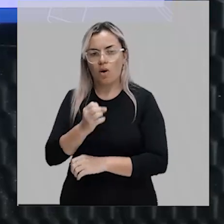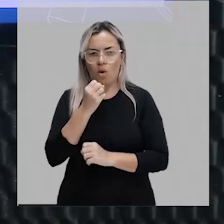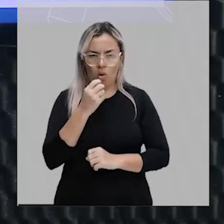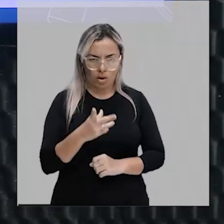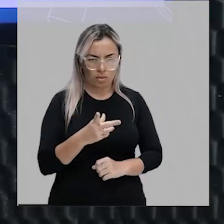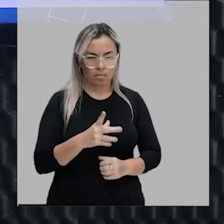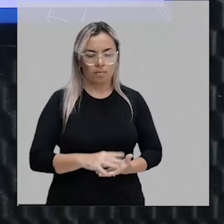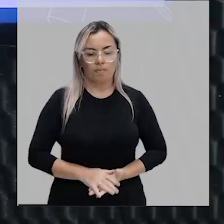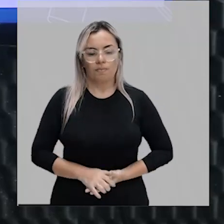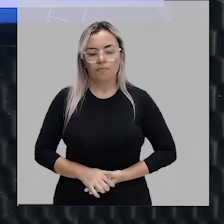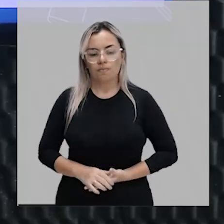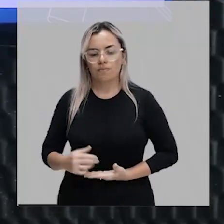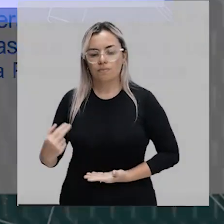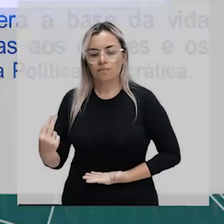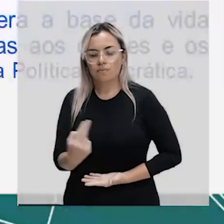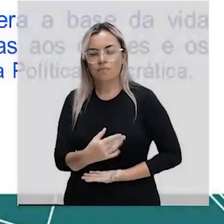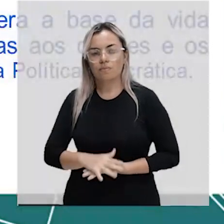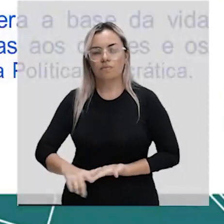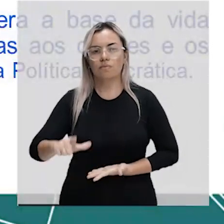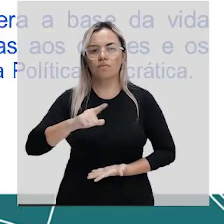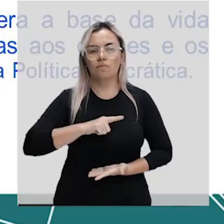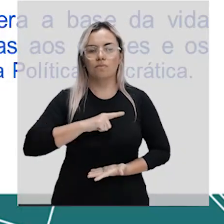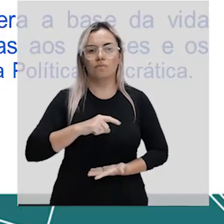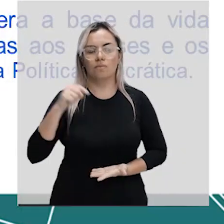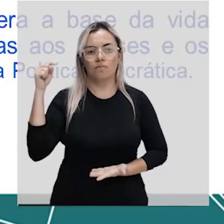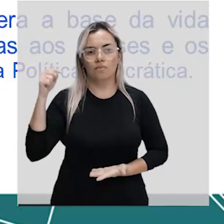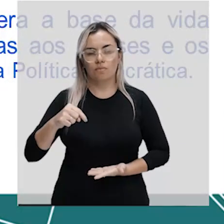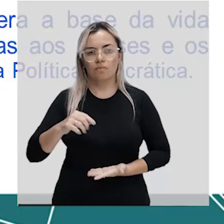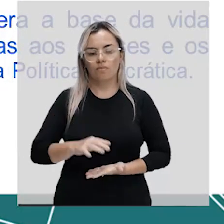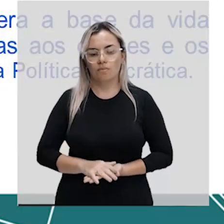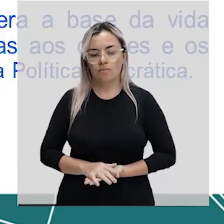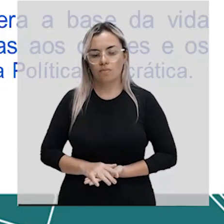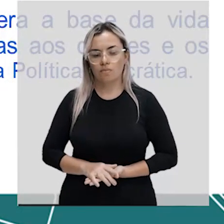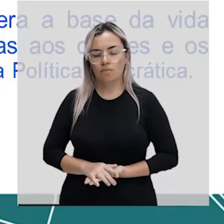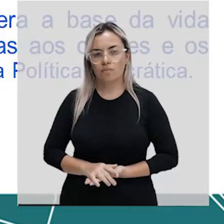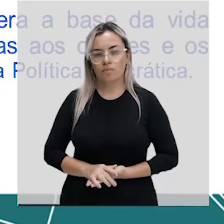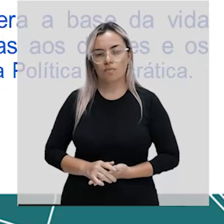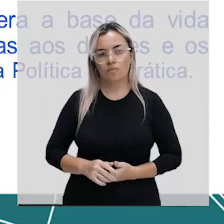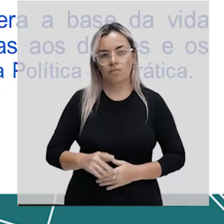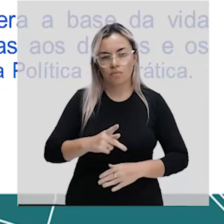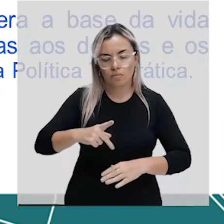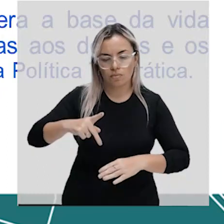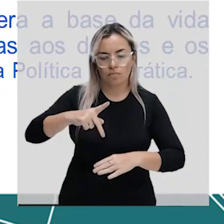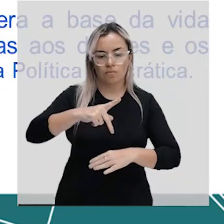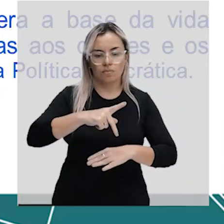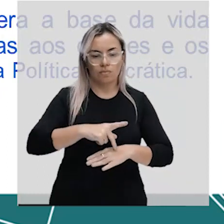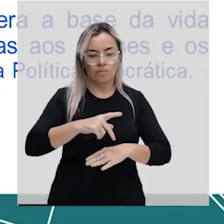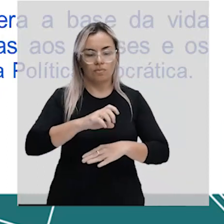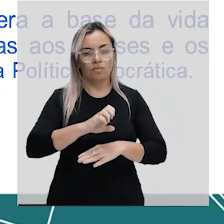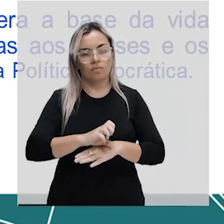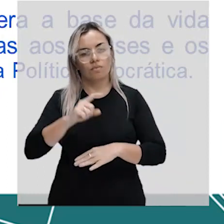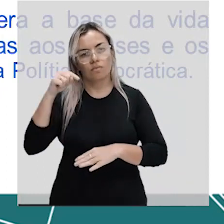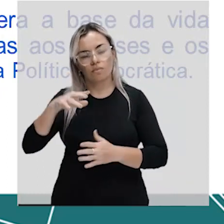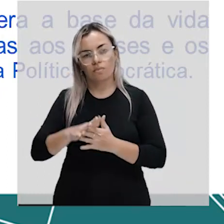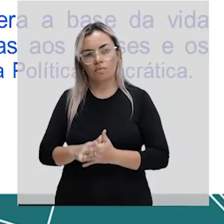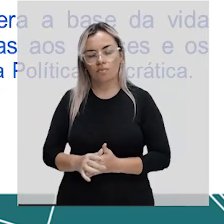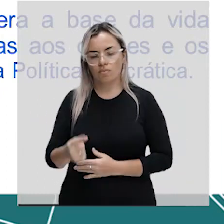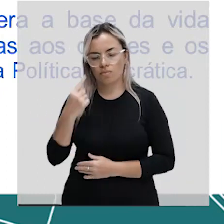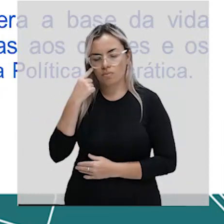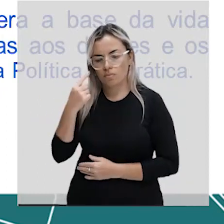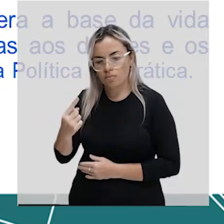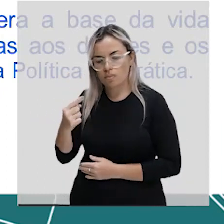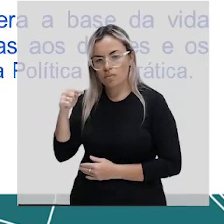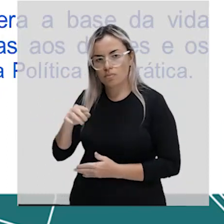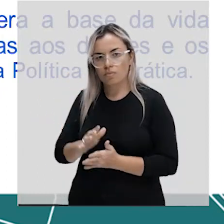nós temos, com a presença aqui desses estados, com o surgimento do Estado, observe que